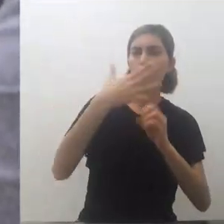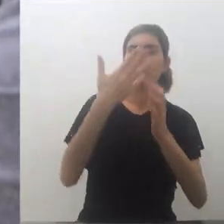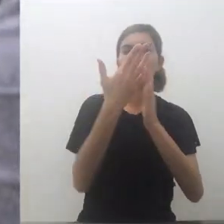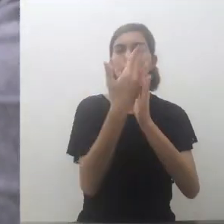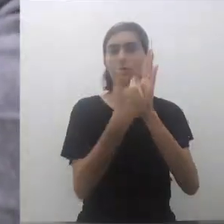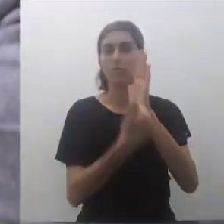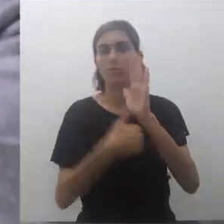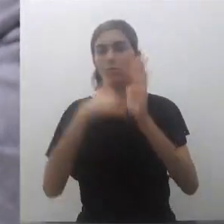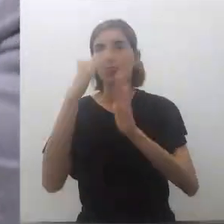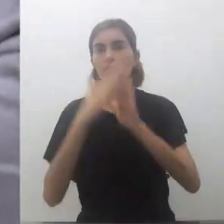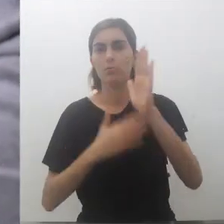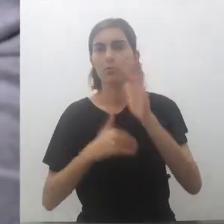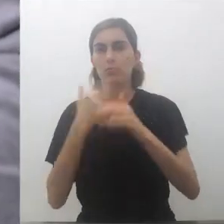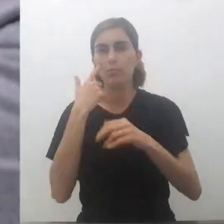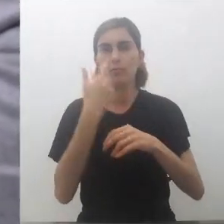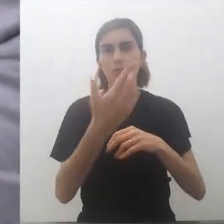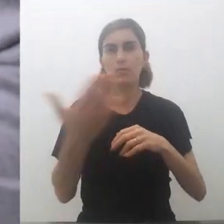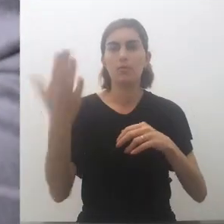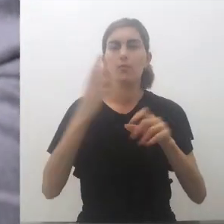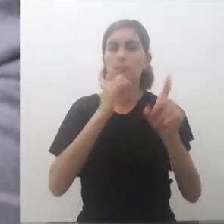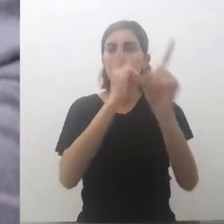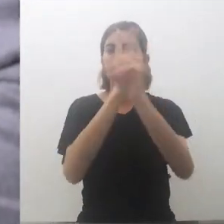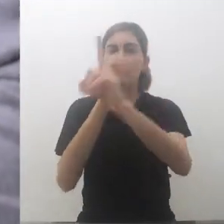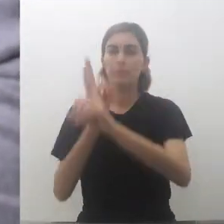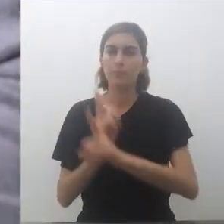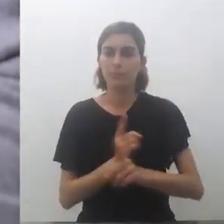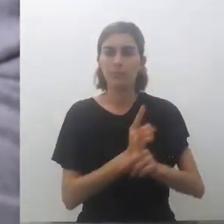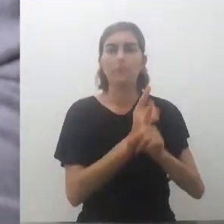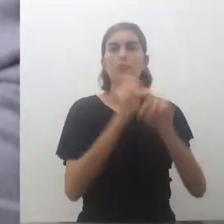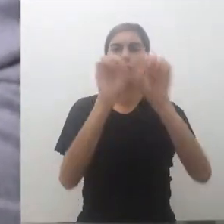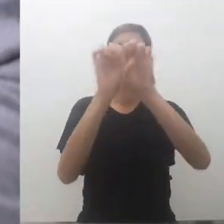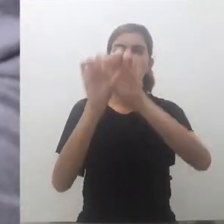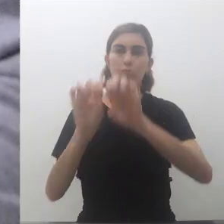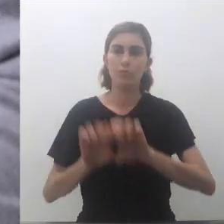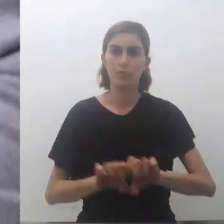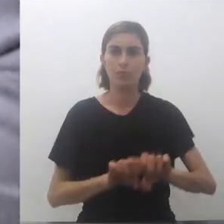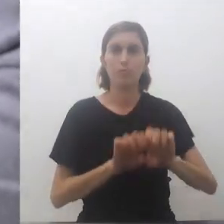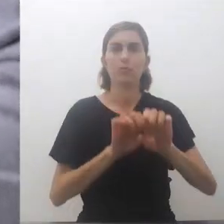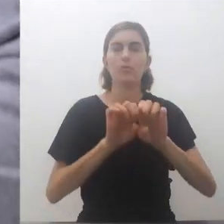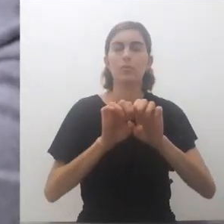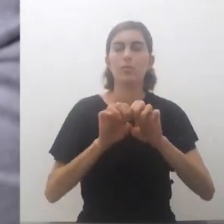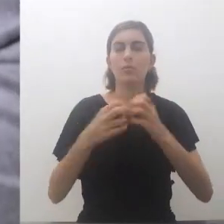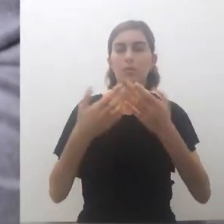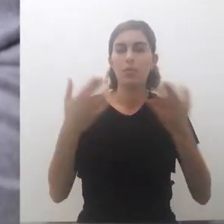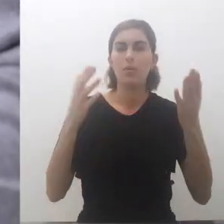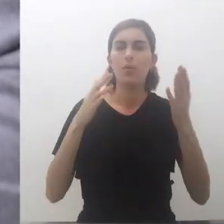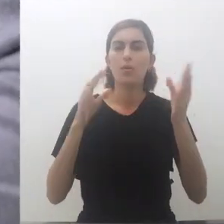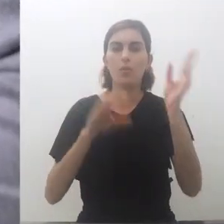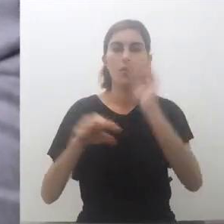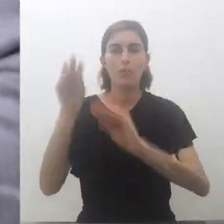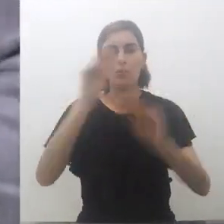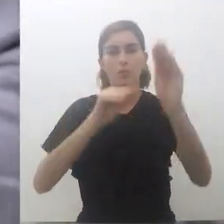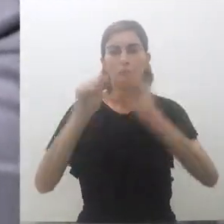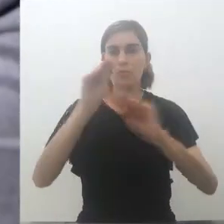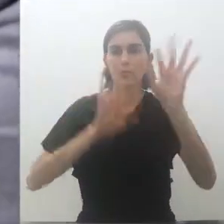de um desenho. Identificação da estrutura que compõe os